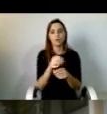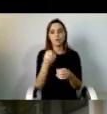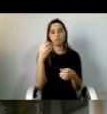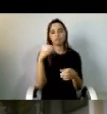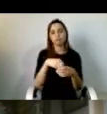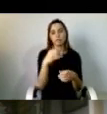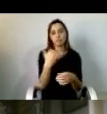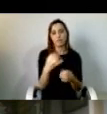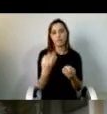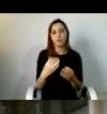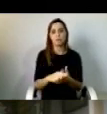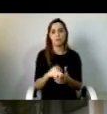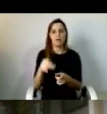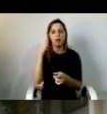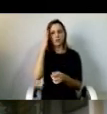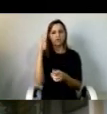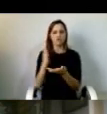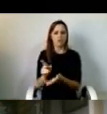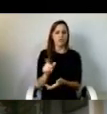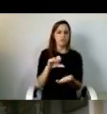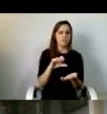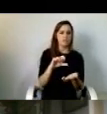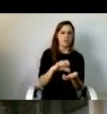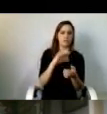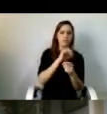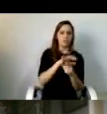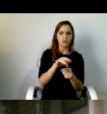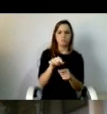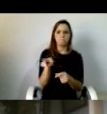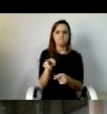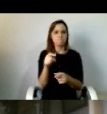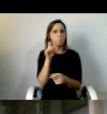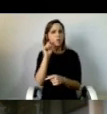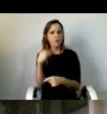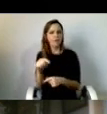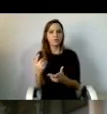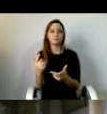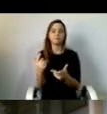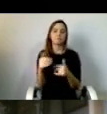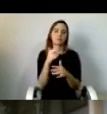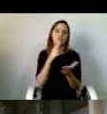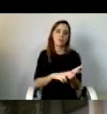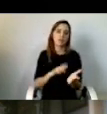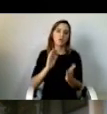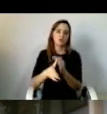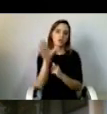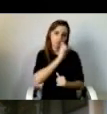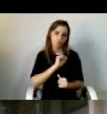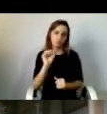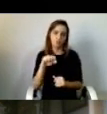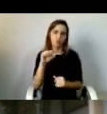pessoas poderão estar protegidas, é onde muitas vezes elas encontram os abusos e a